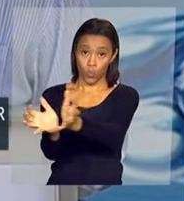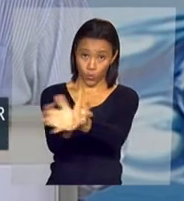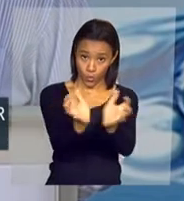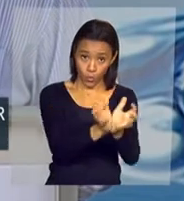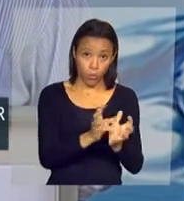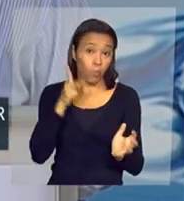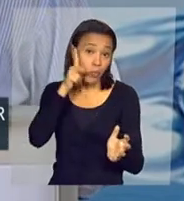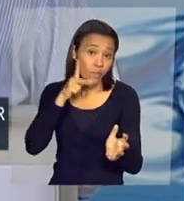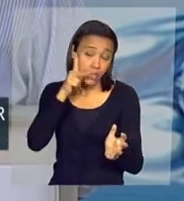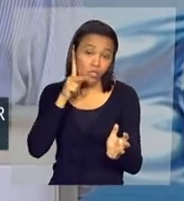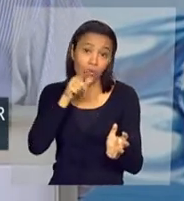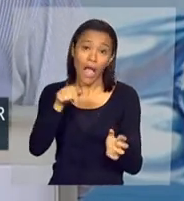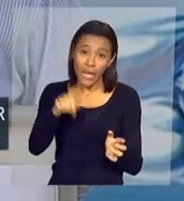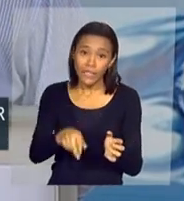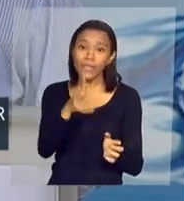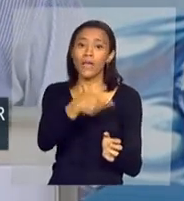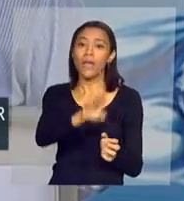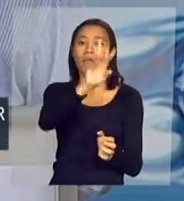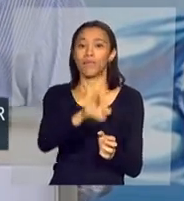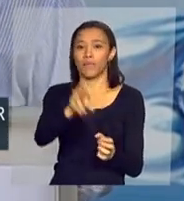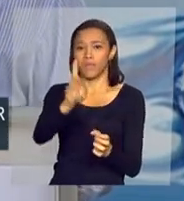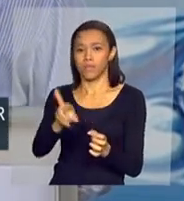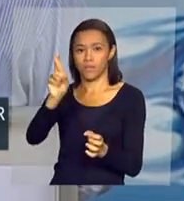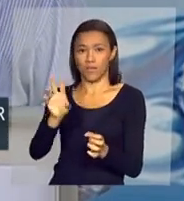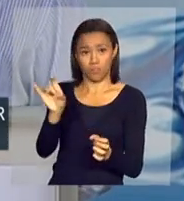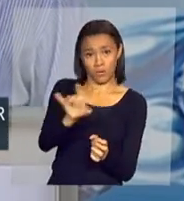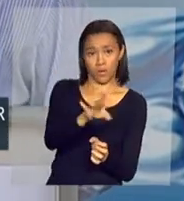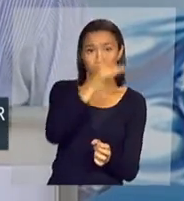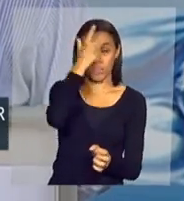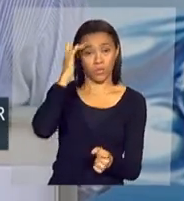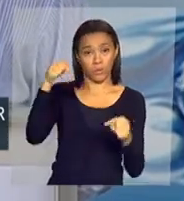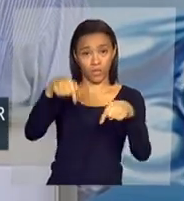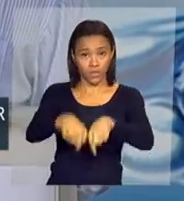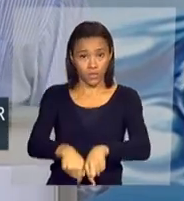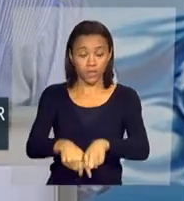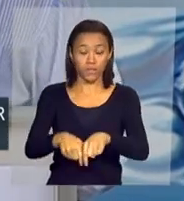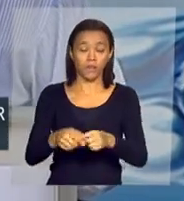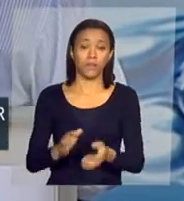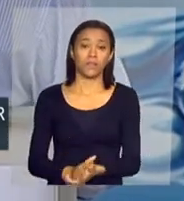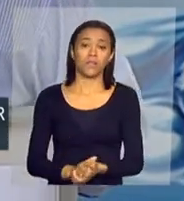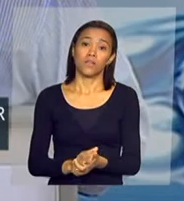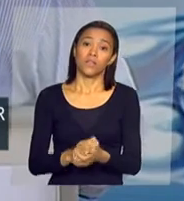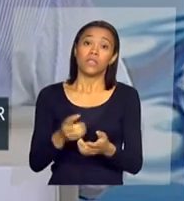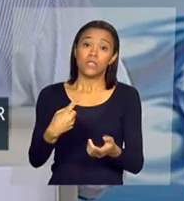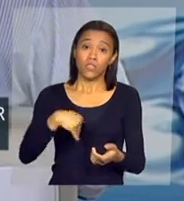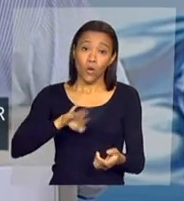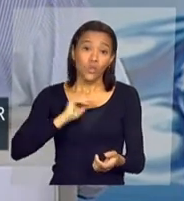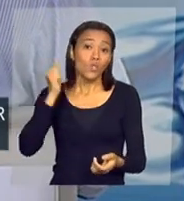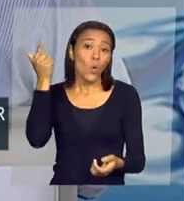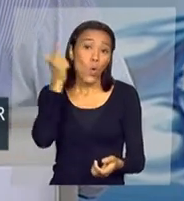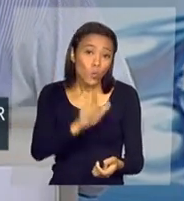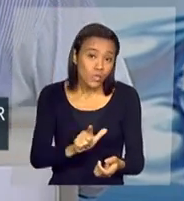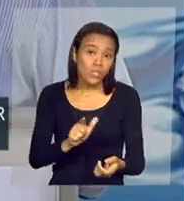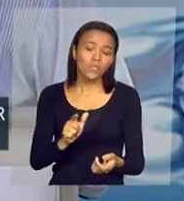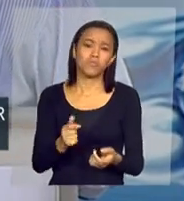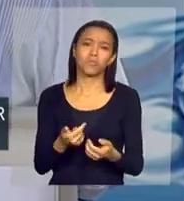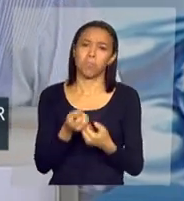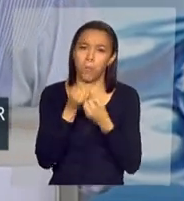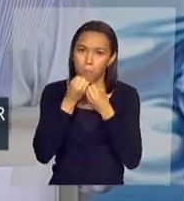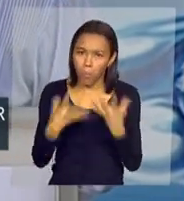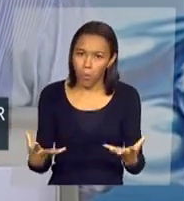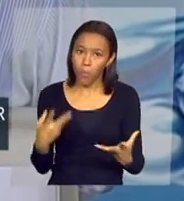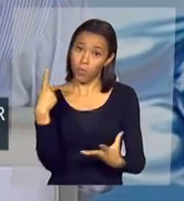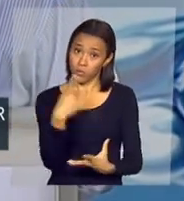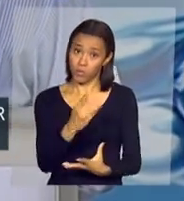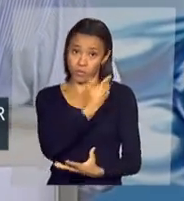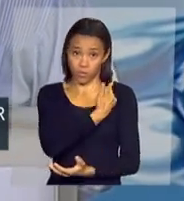hoje representados por vários de seus ilustres membros. Em razão dos importantes resultados alcançados pelo governo de